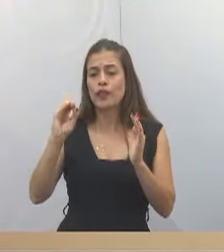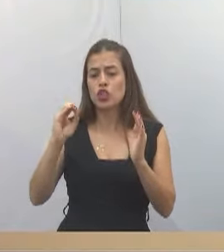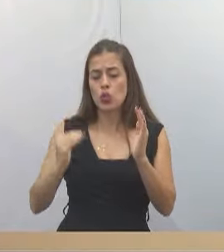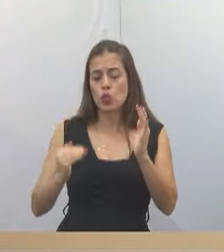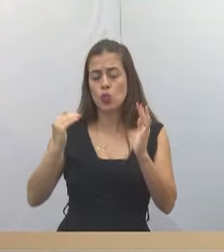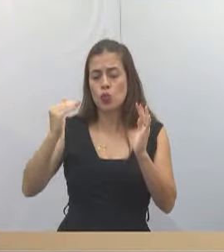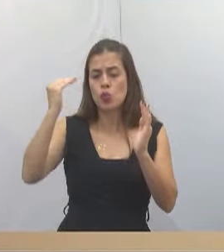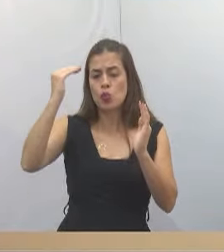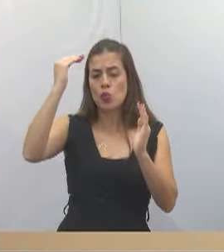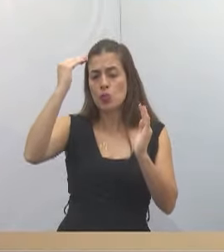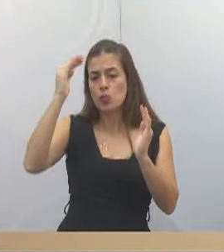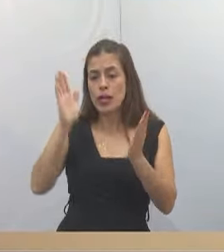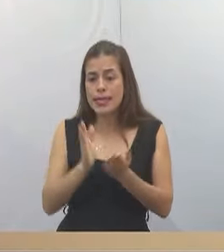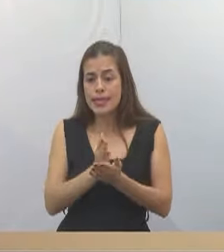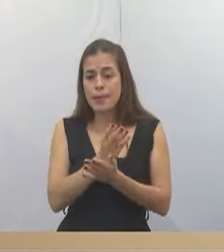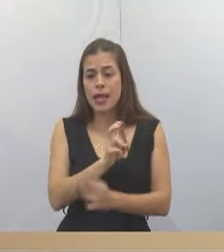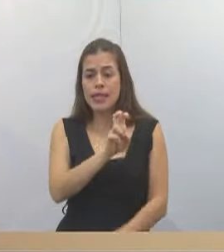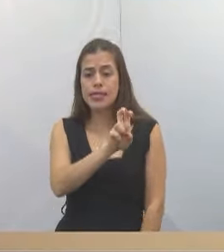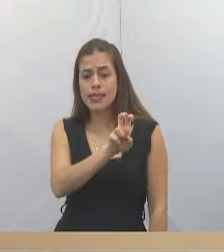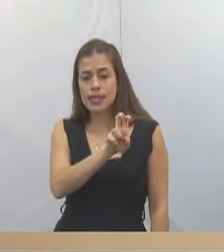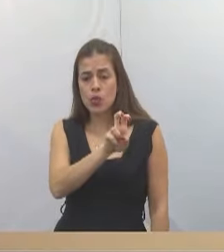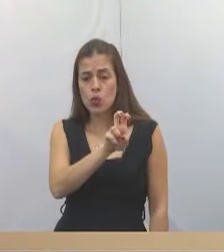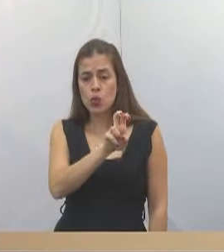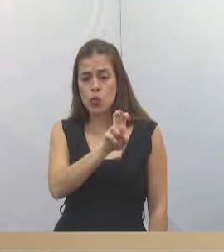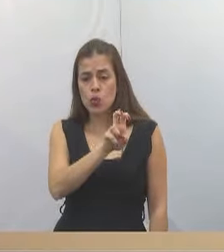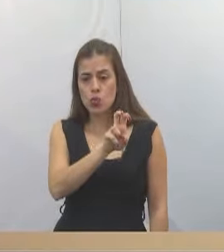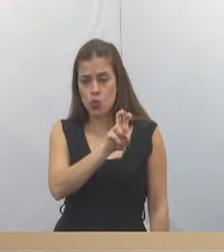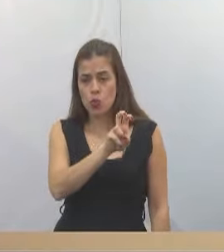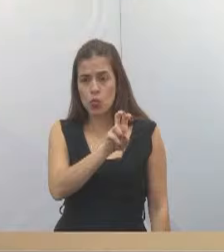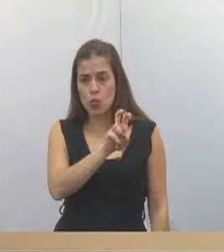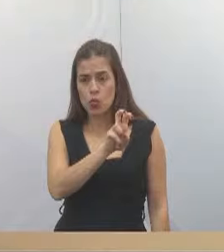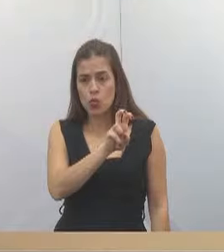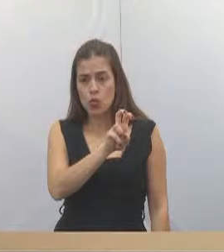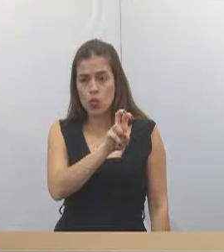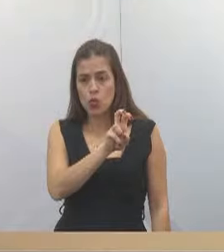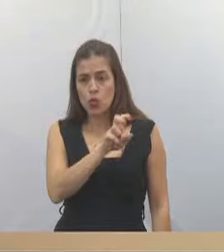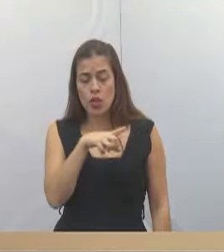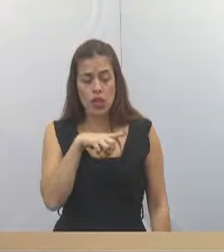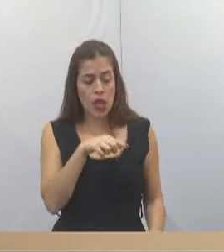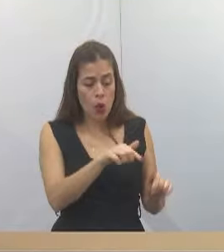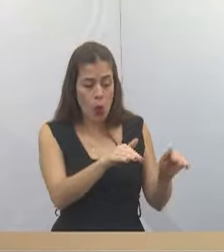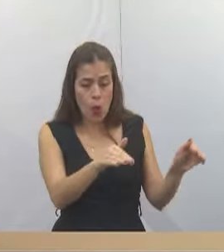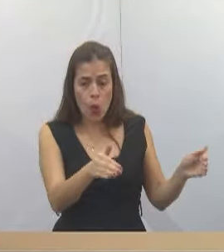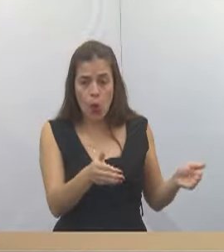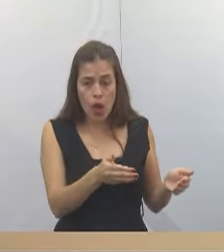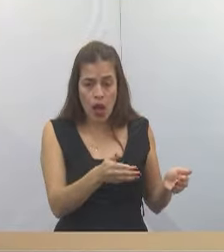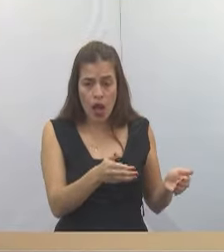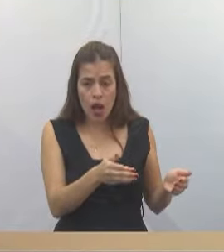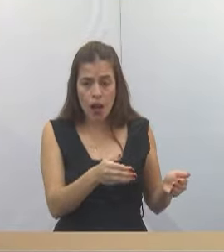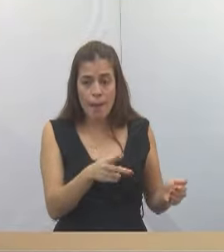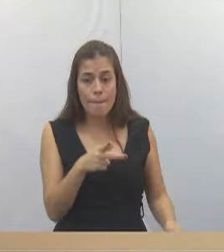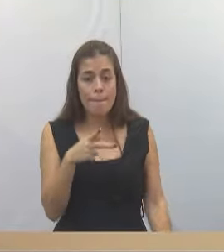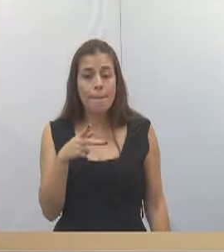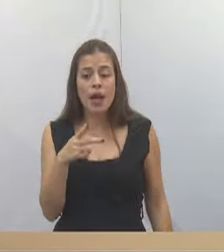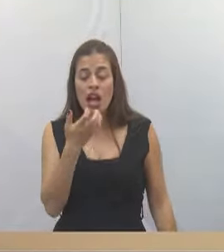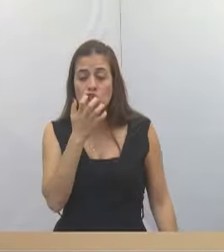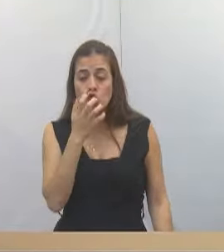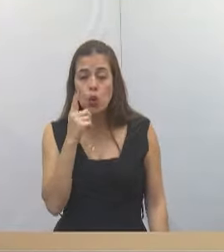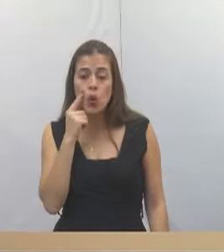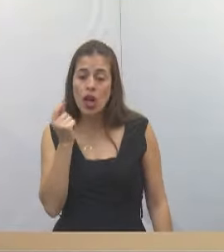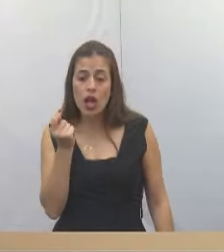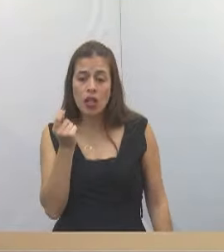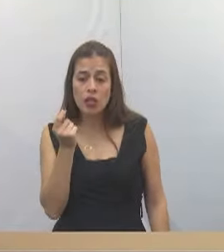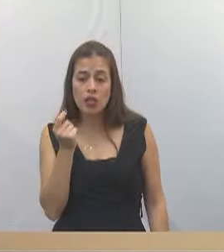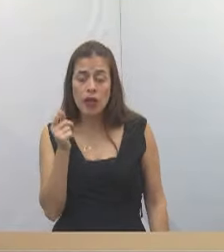5, 5 pelo menos, desses 20 andar, o espaço para pet a pessoa escolhe. Ah, eu quero comprar